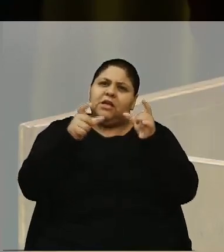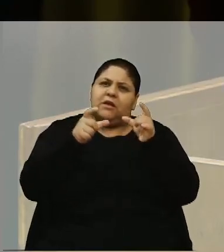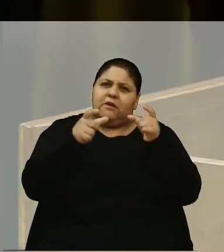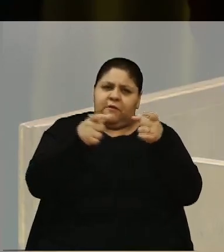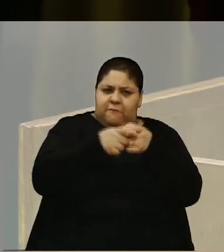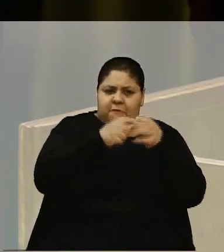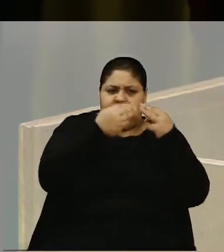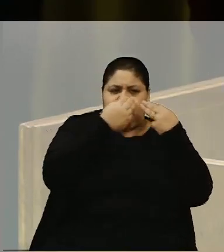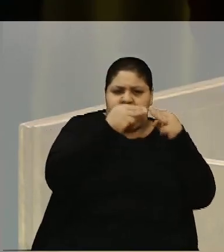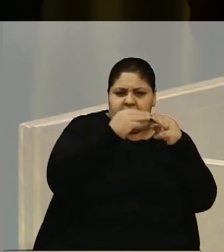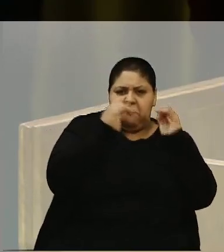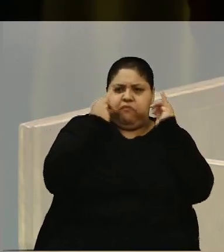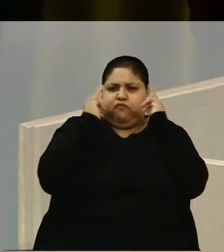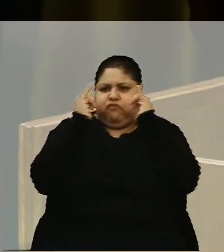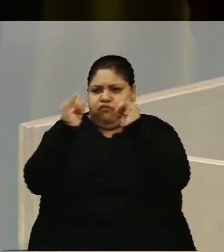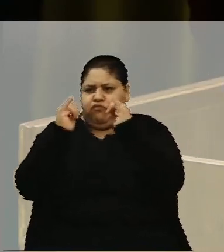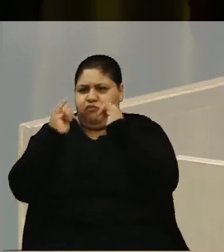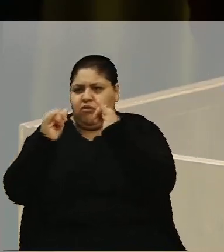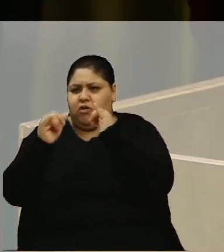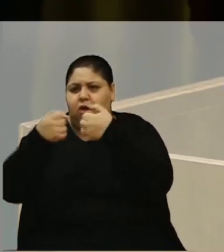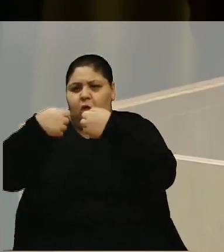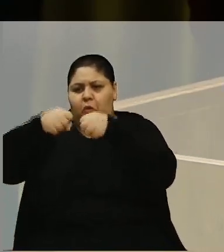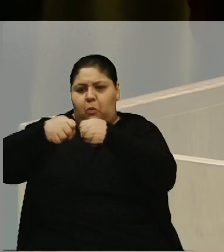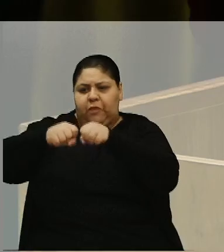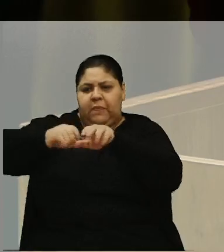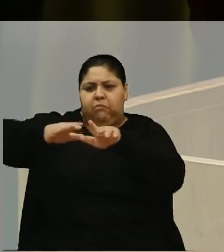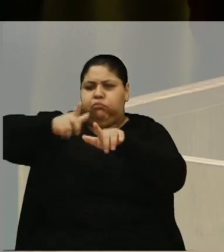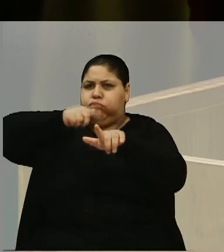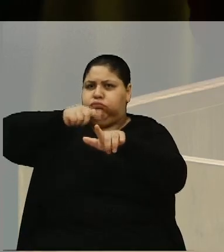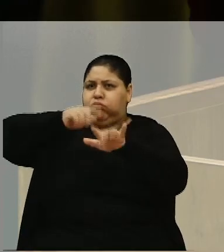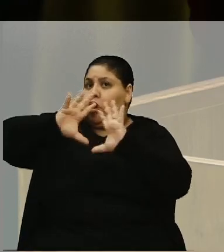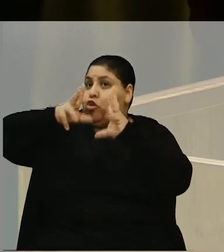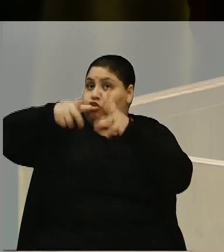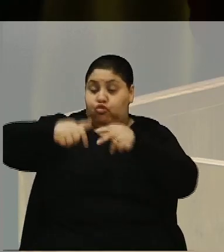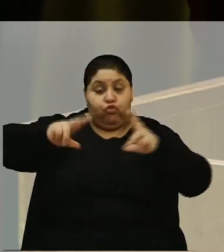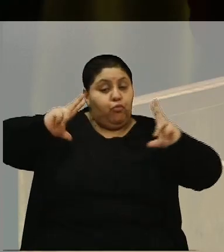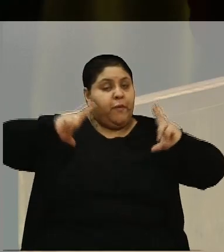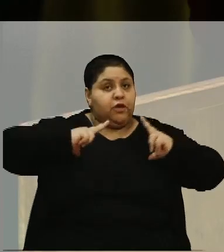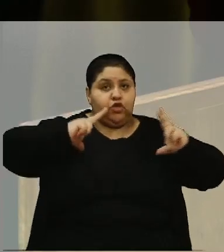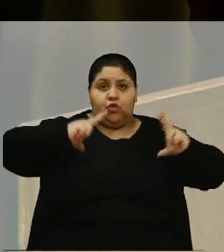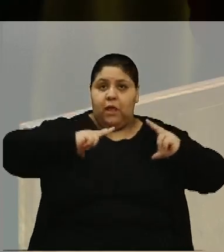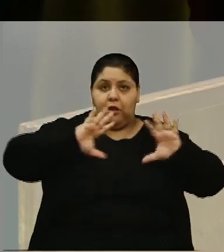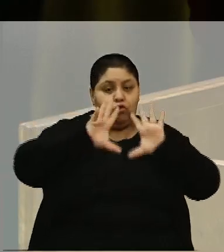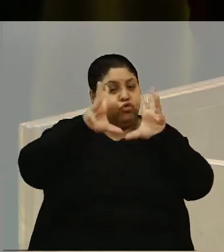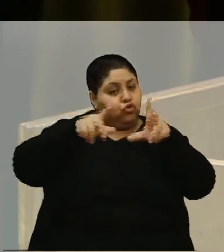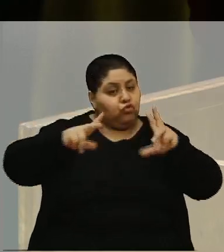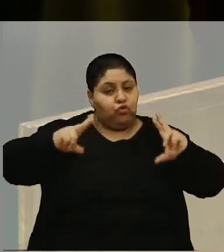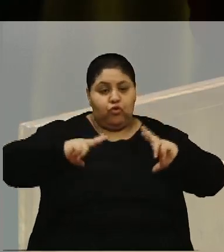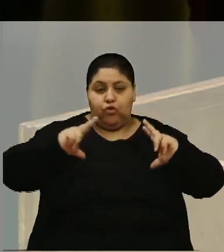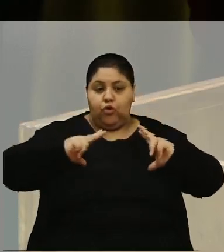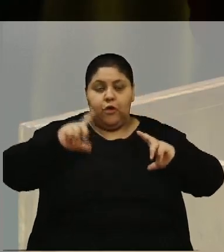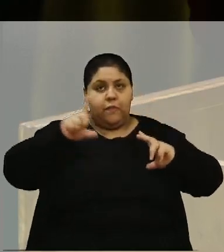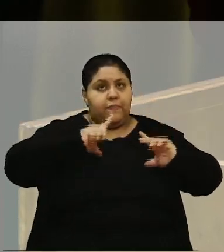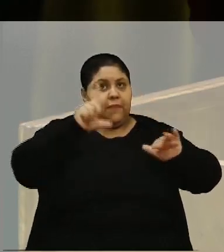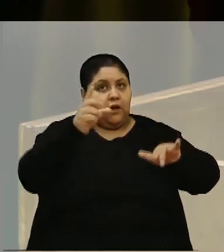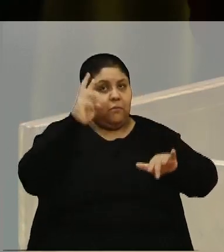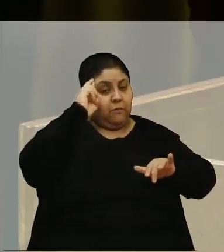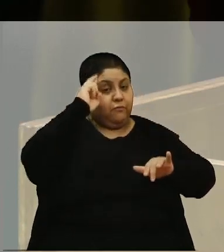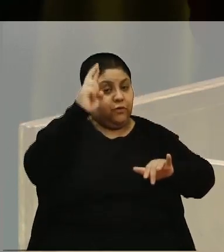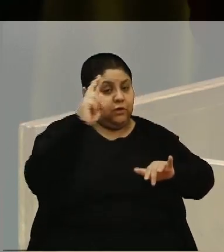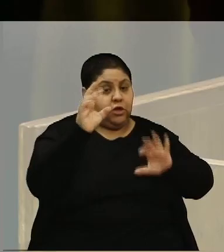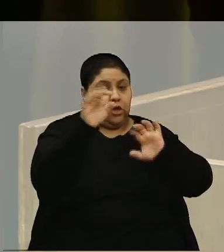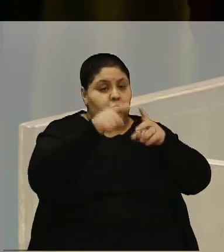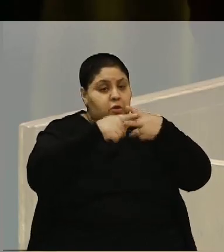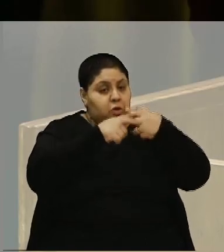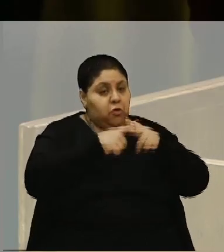de caminhonete, ônibus, caminhão, moto aquática, barco, tudo é particular, tá? Tudo tem um dono, tudo o cara que dá manutenção, tudo o